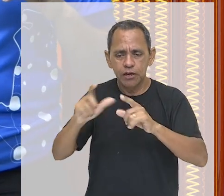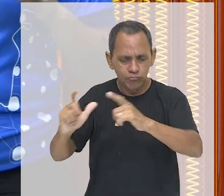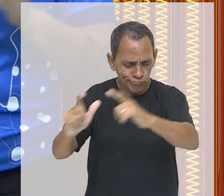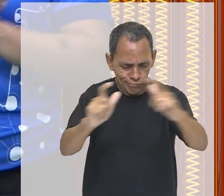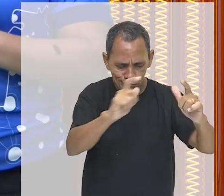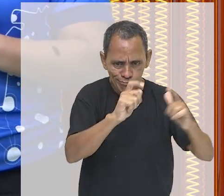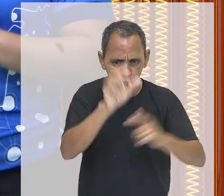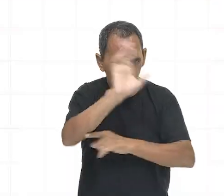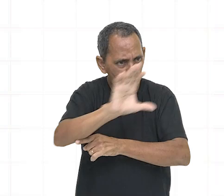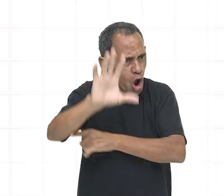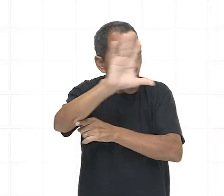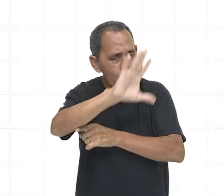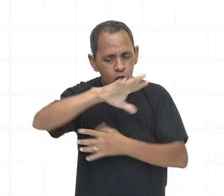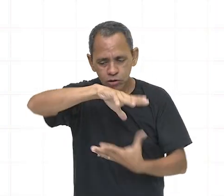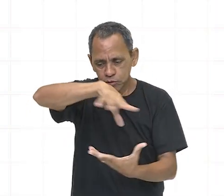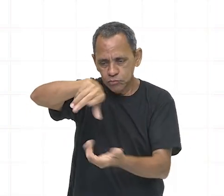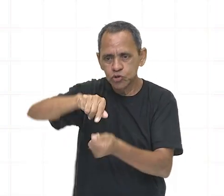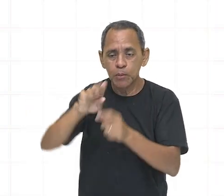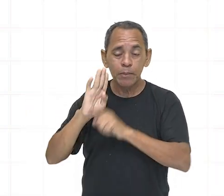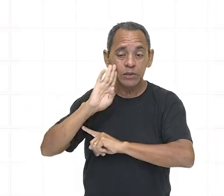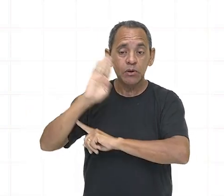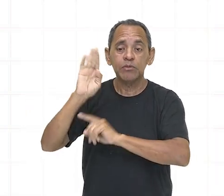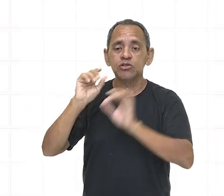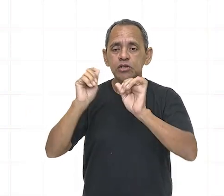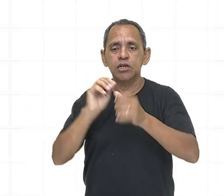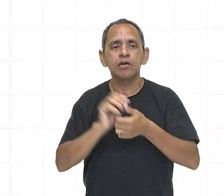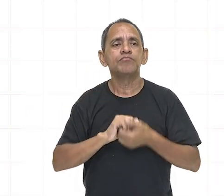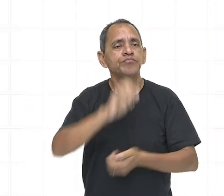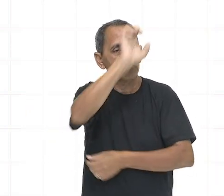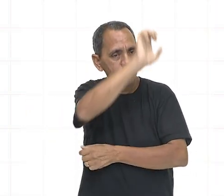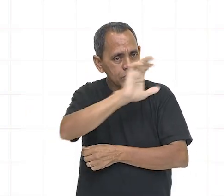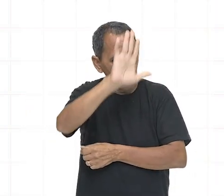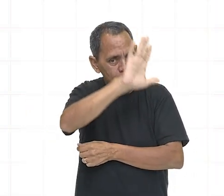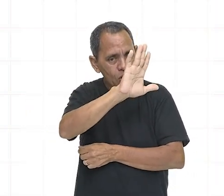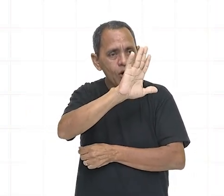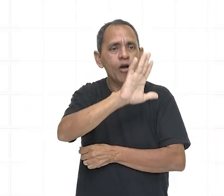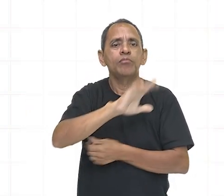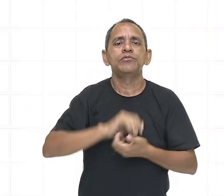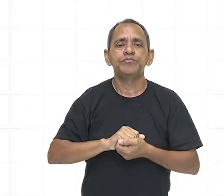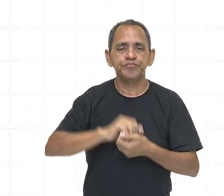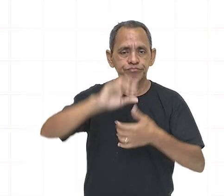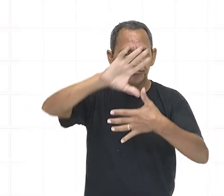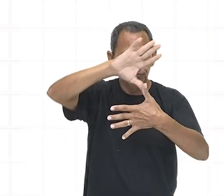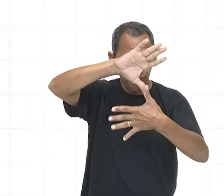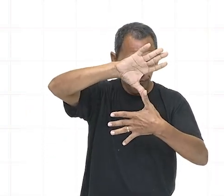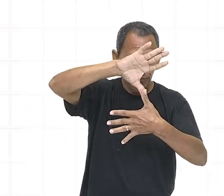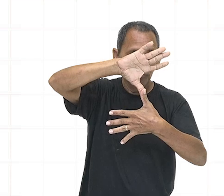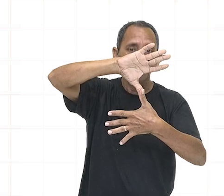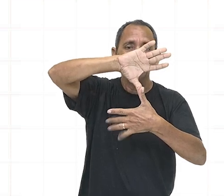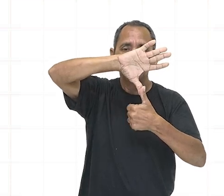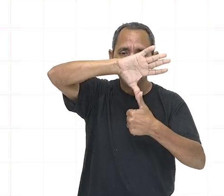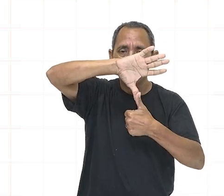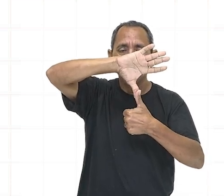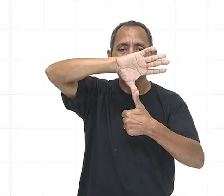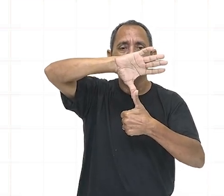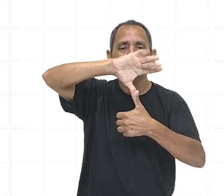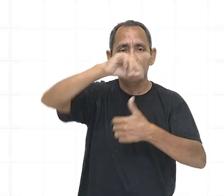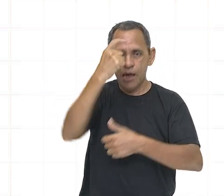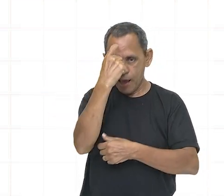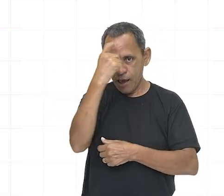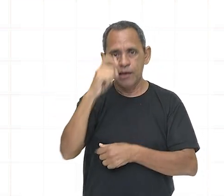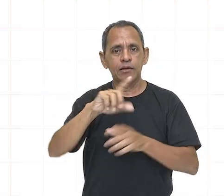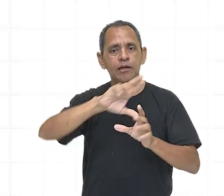que amplamente vai estar principalmente aí nas áreas da Europa, da América do Norte, da Ásia, da África e da